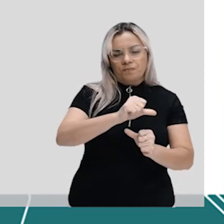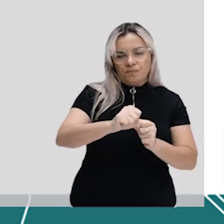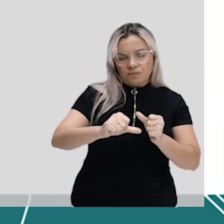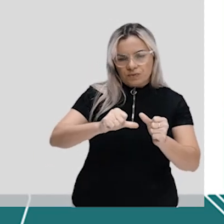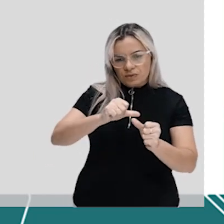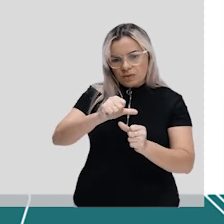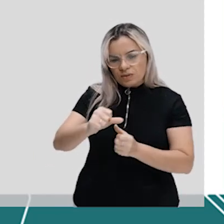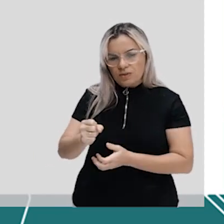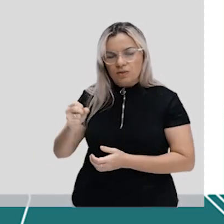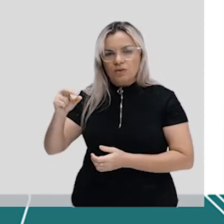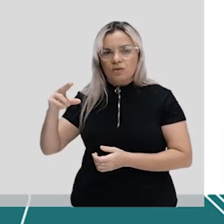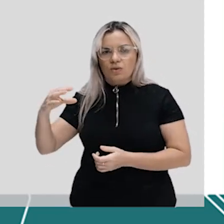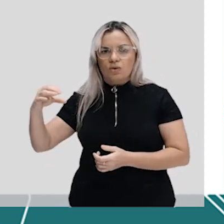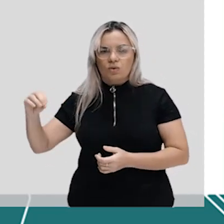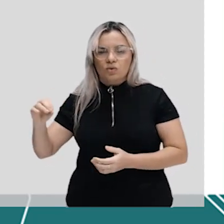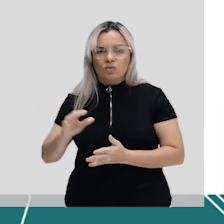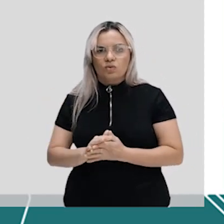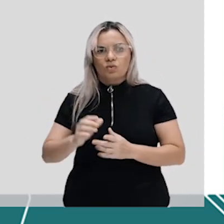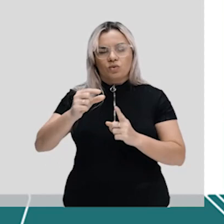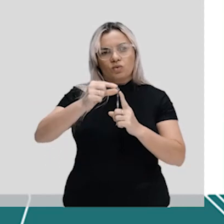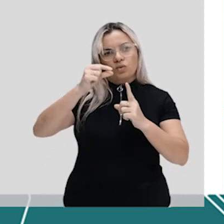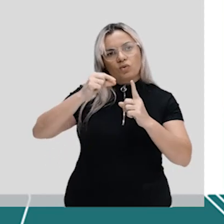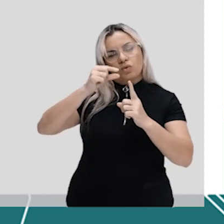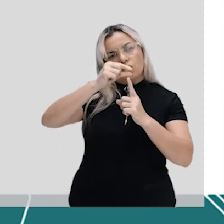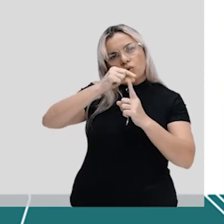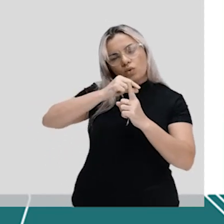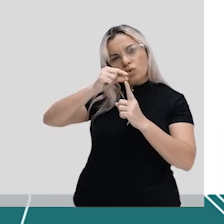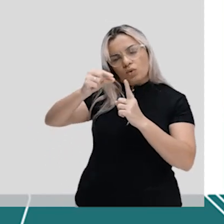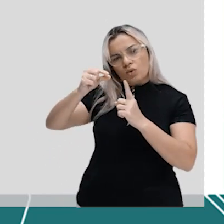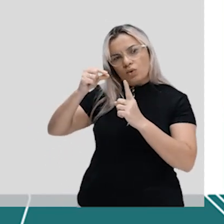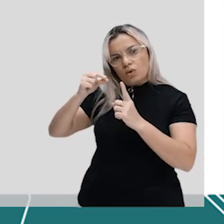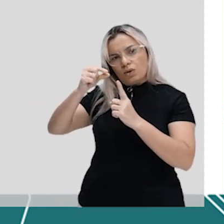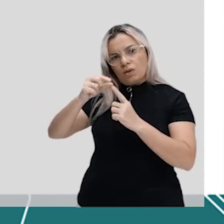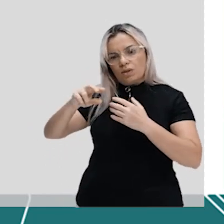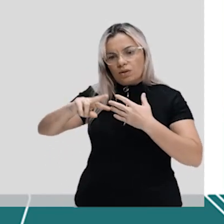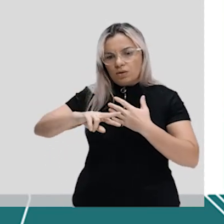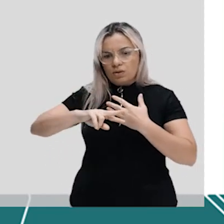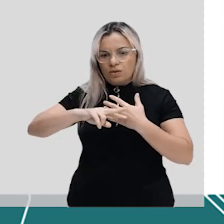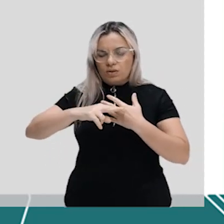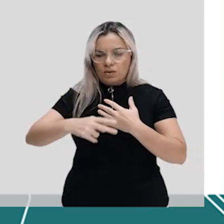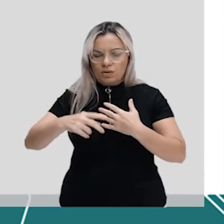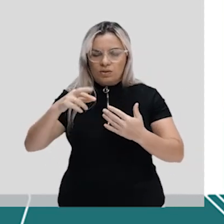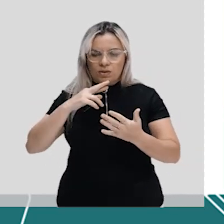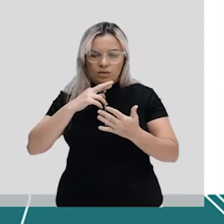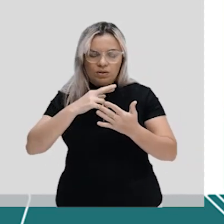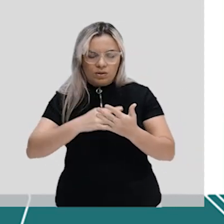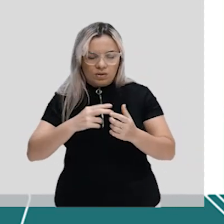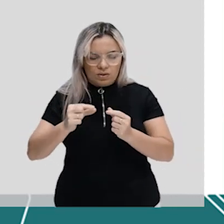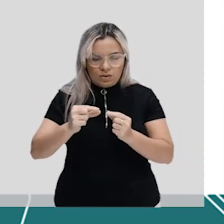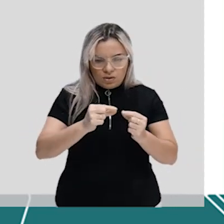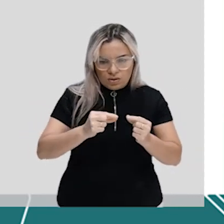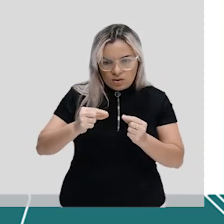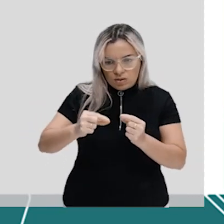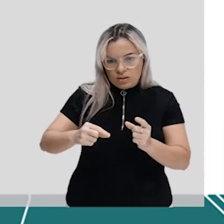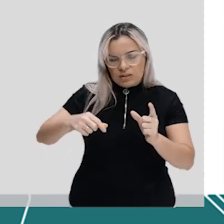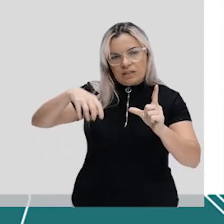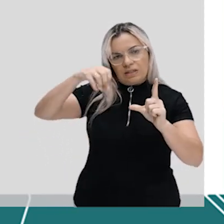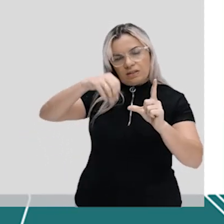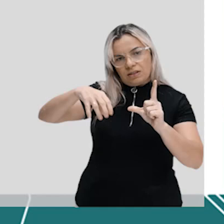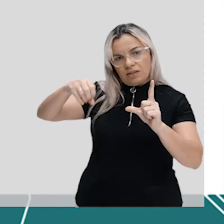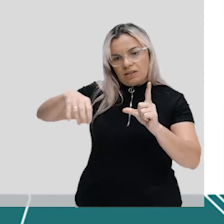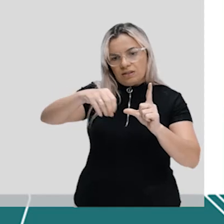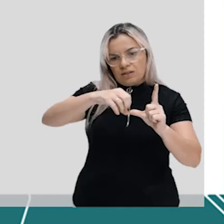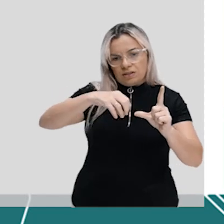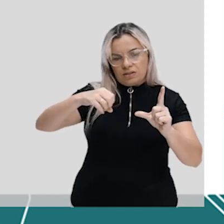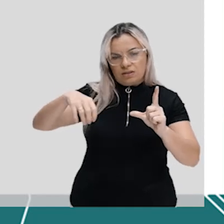de uvas em vinho resultava da atividade de micro-organismos, que são, no caso aqui, as leveduras. Ele já tinha mostrado